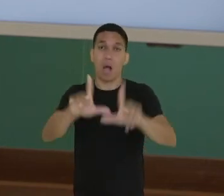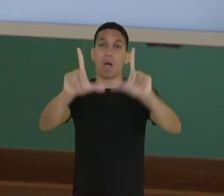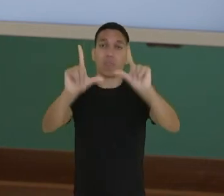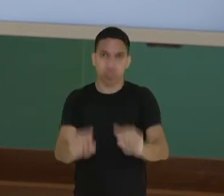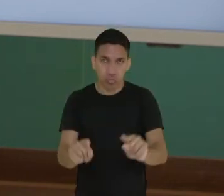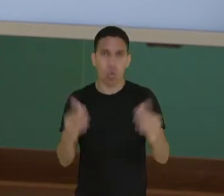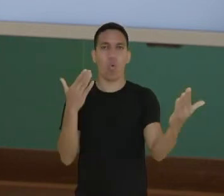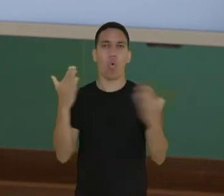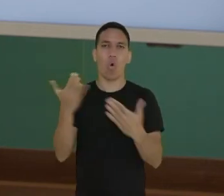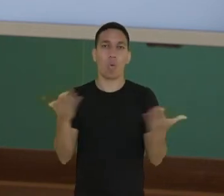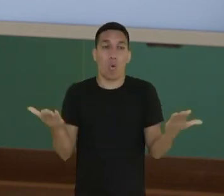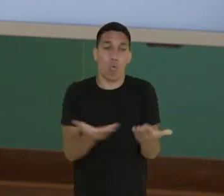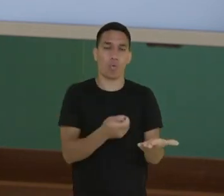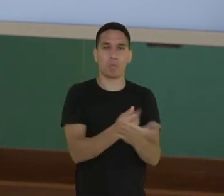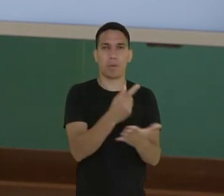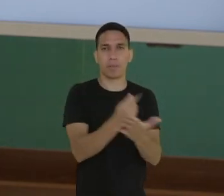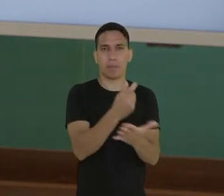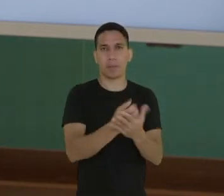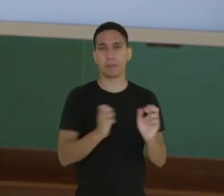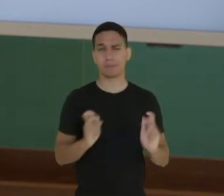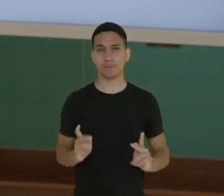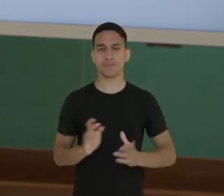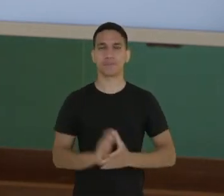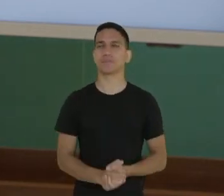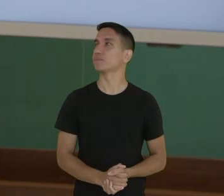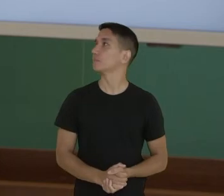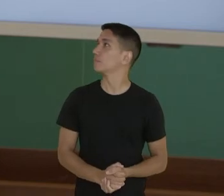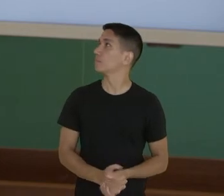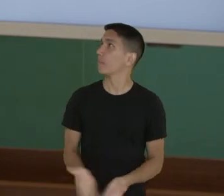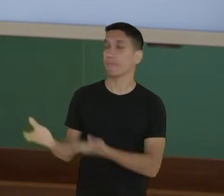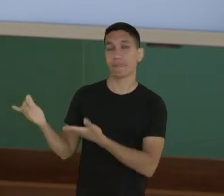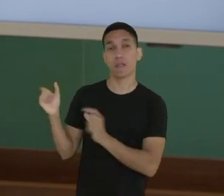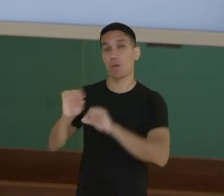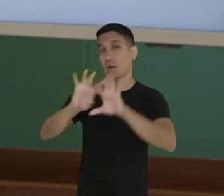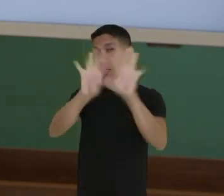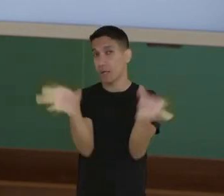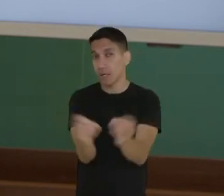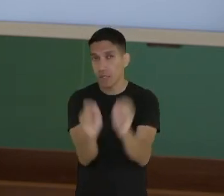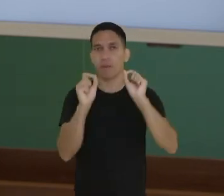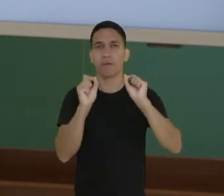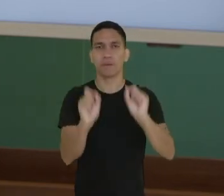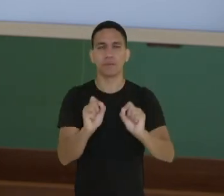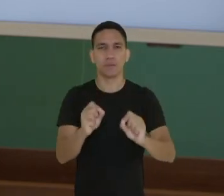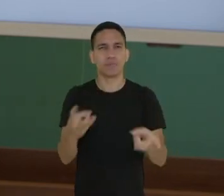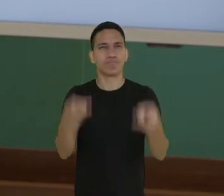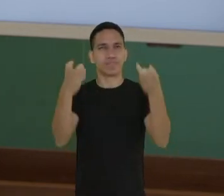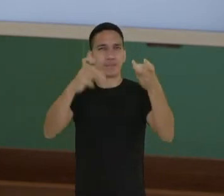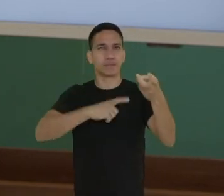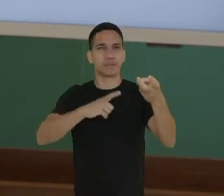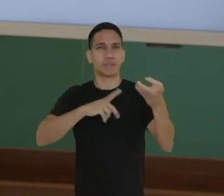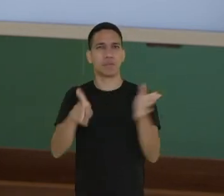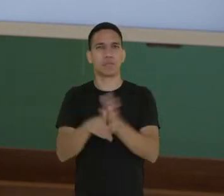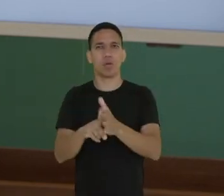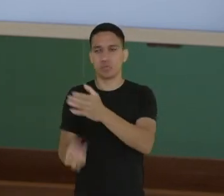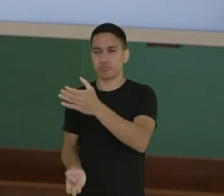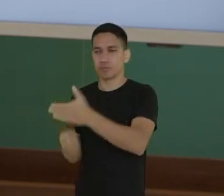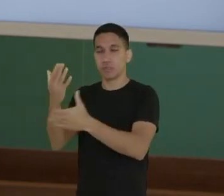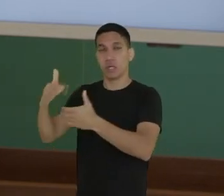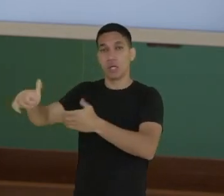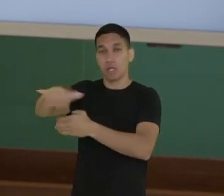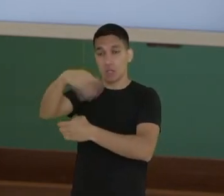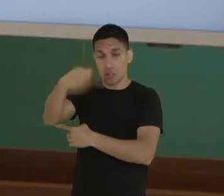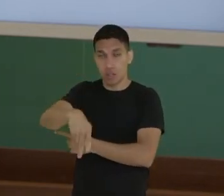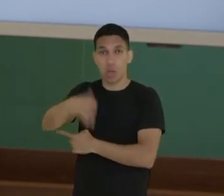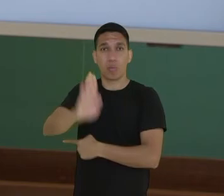ao seu consumo atual. Certo? Bem, resumindo aqui então, percebemos que a nossa matriz elétrica, o Brasil